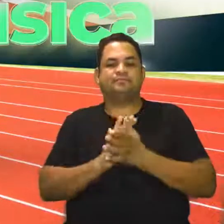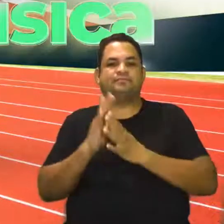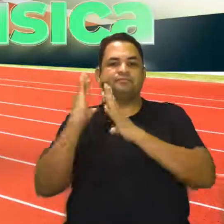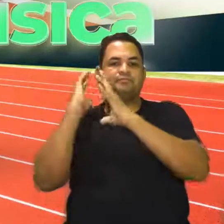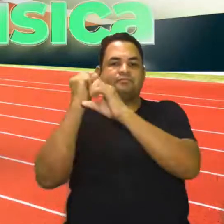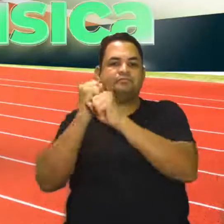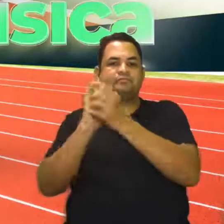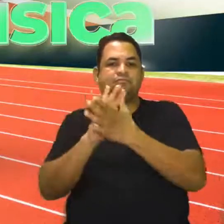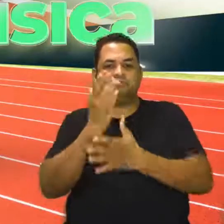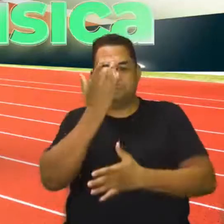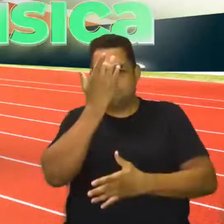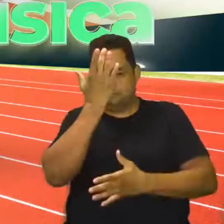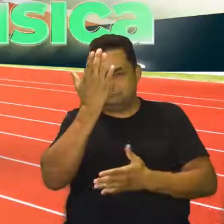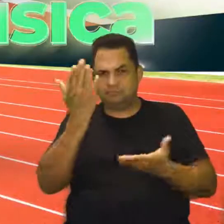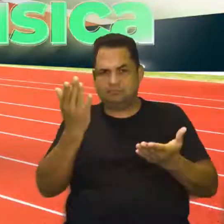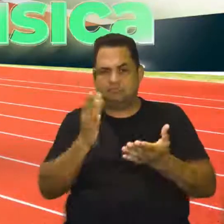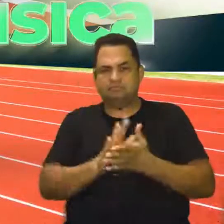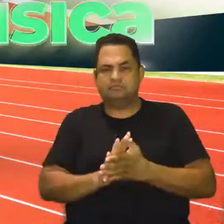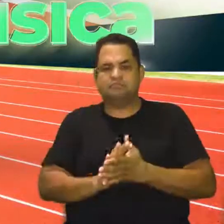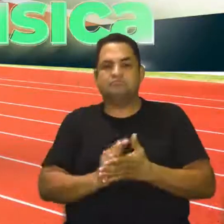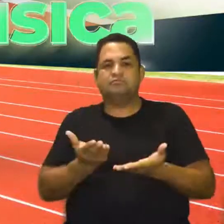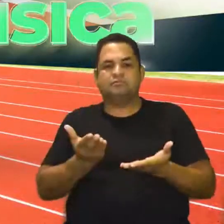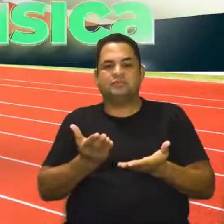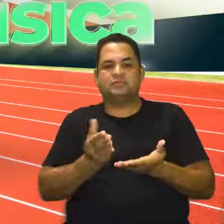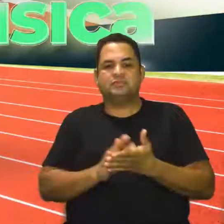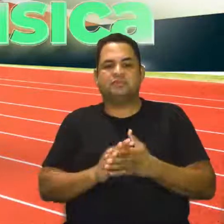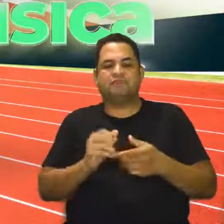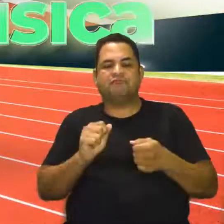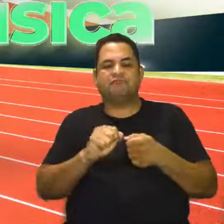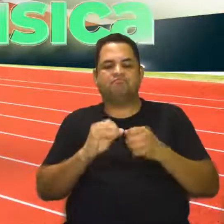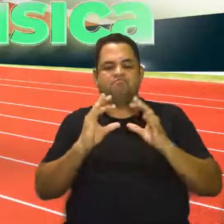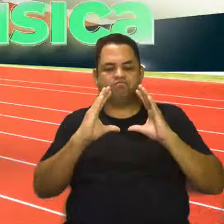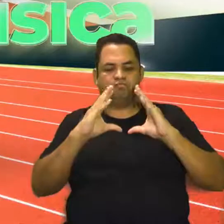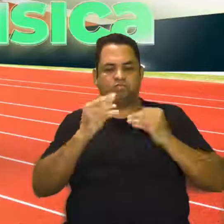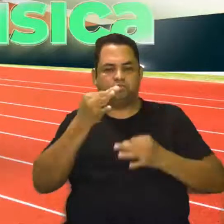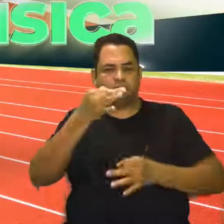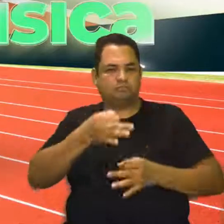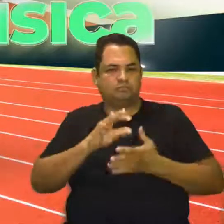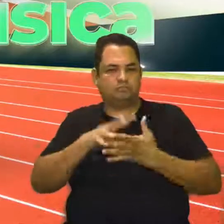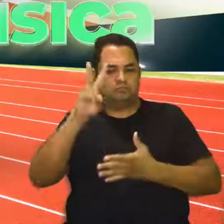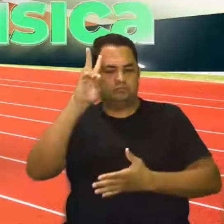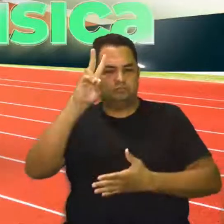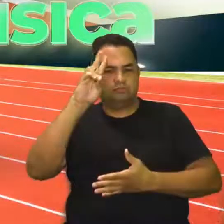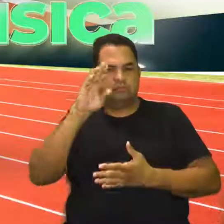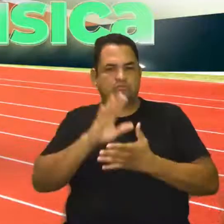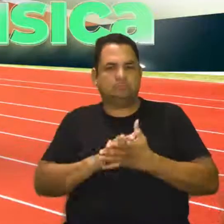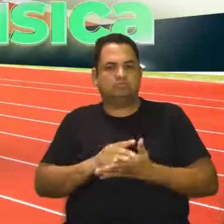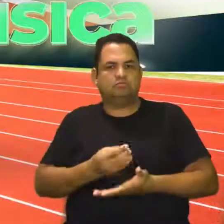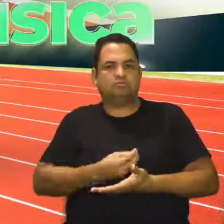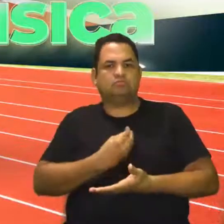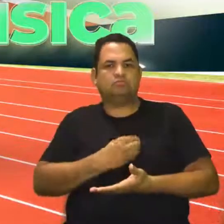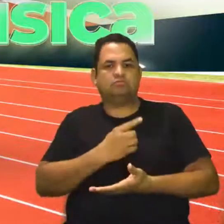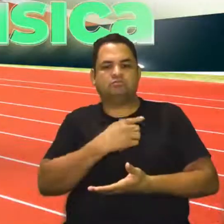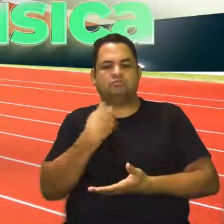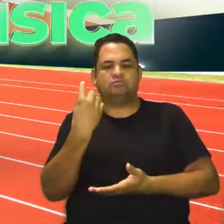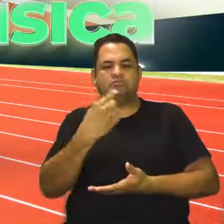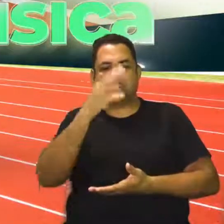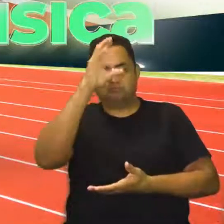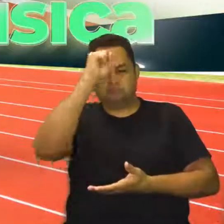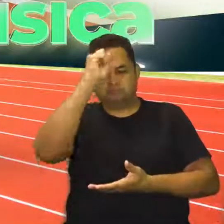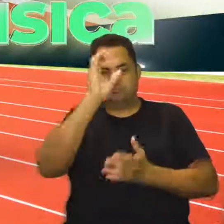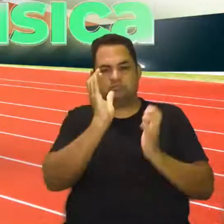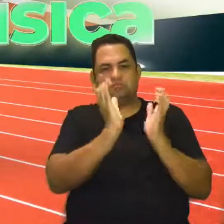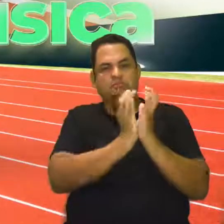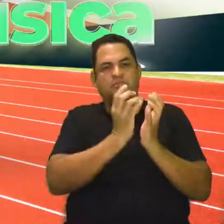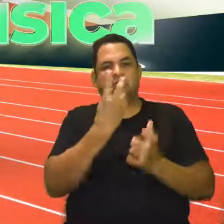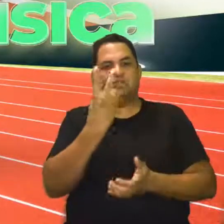revisão, viu que foi bem fácil? Tenho certeza que você vai gabaritar e vai lembrar para a vida do que a gente aprendeu nessa unidade.